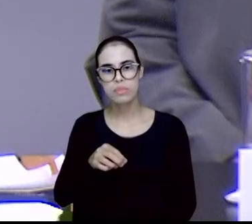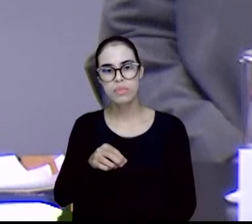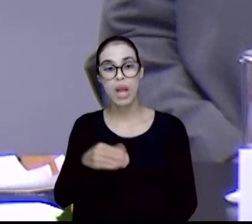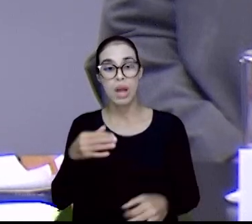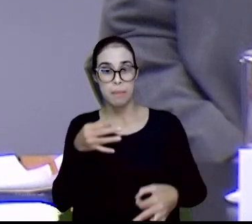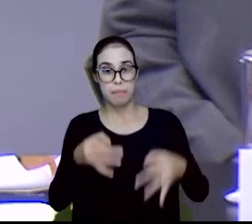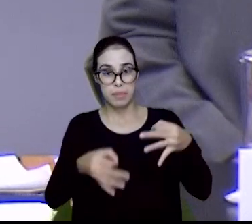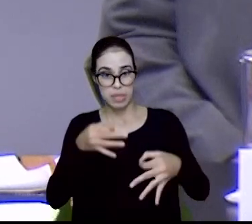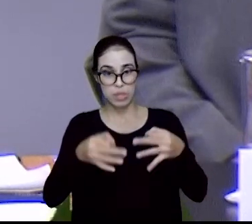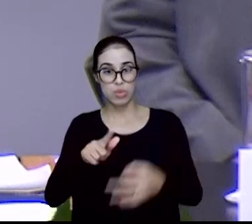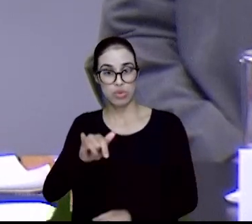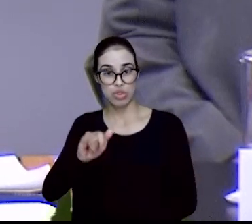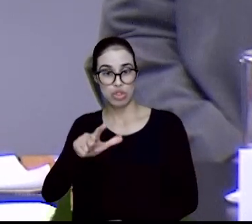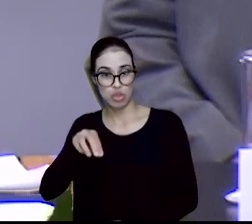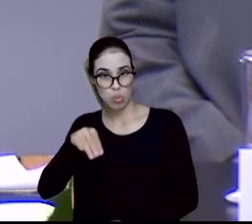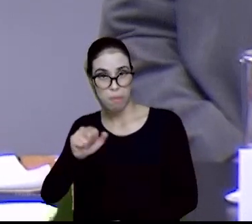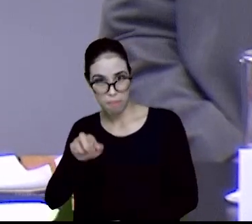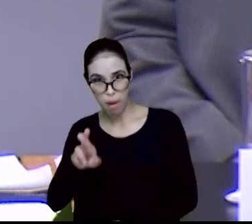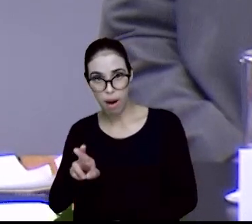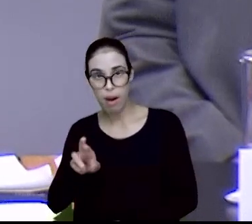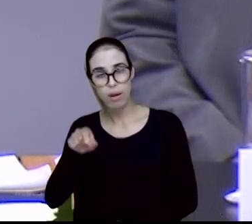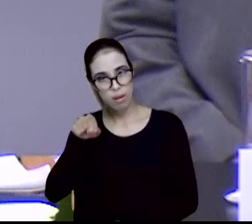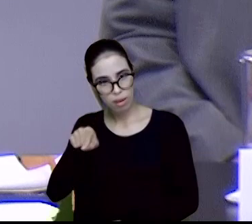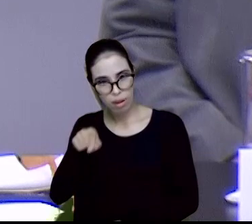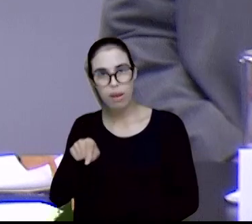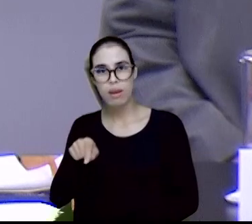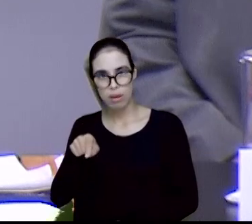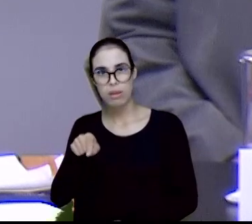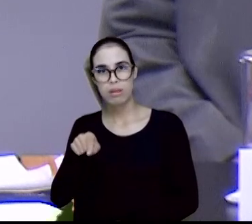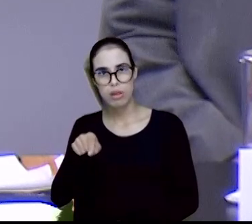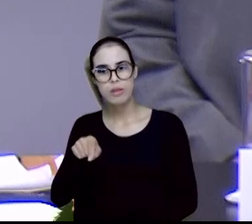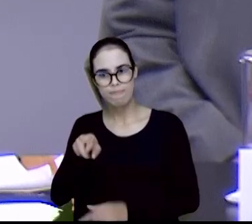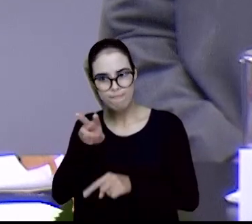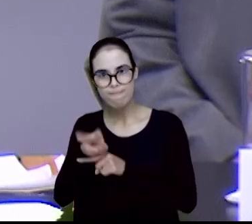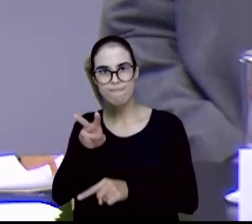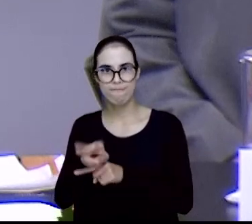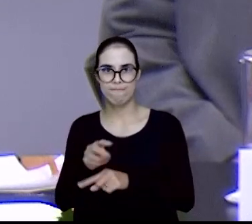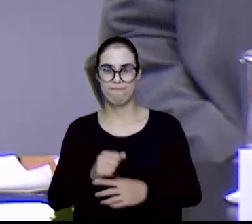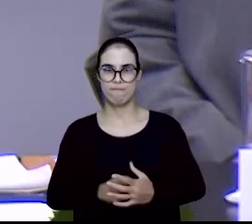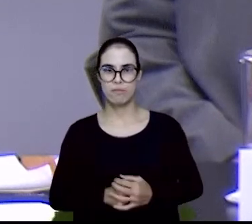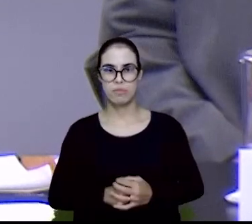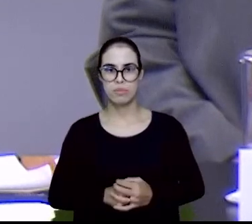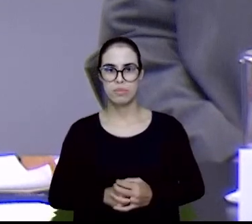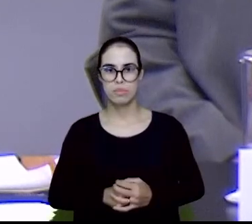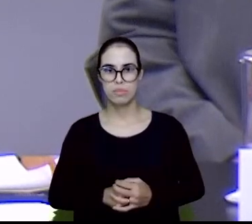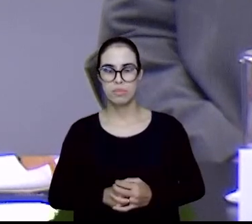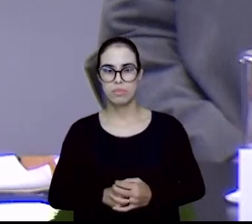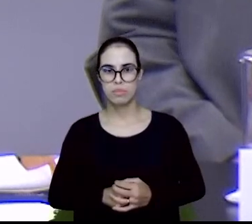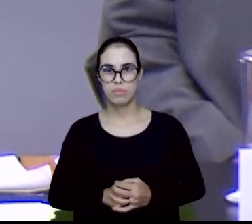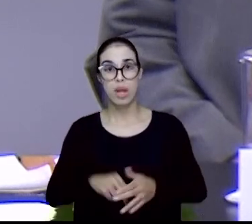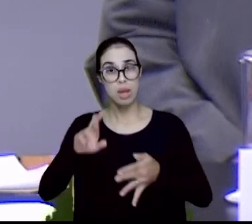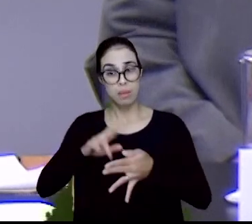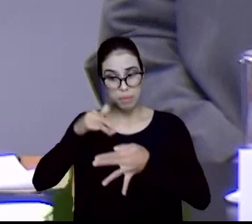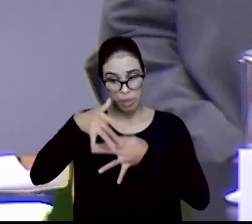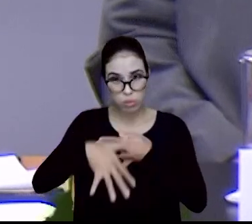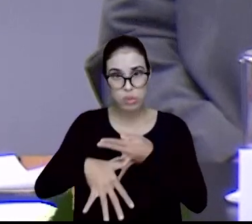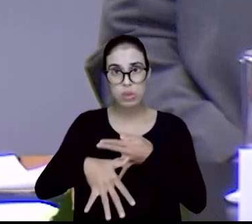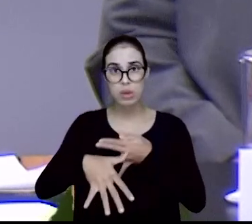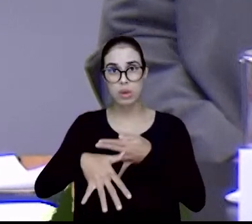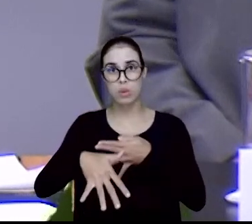Federal, independentemente da ação direta ou de repercussão geral, deve ser tratada como um